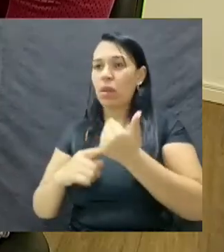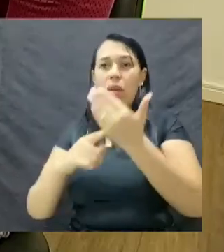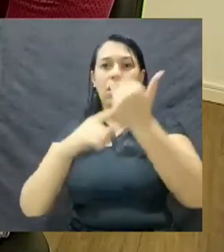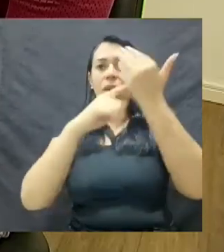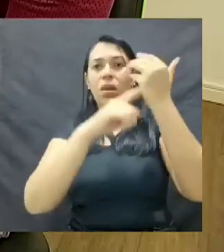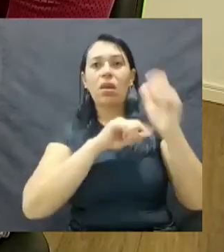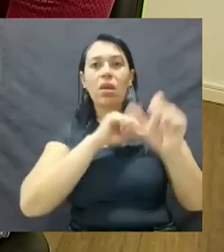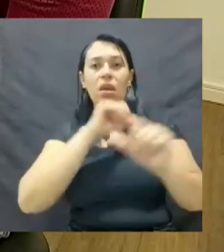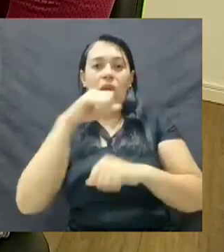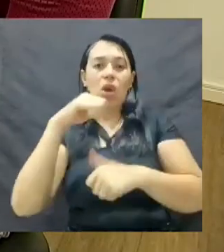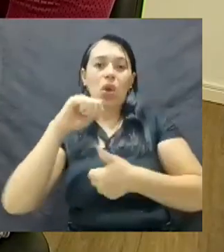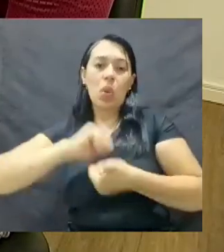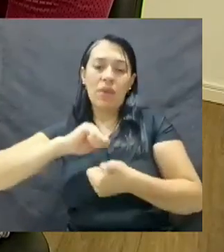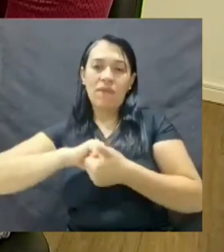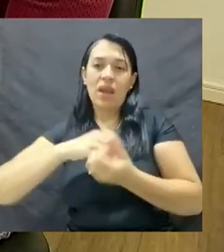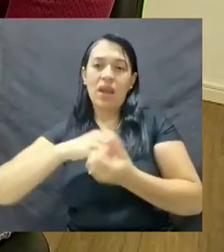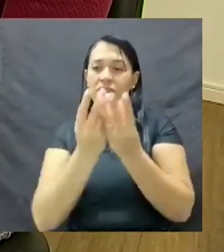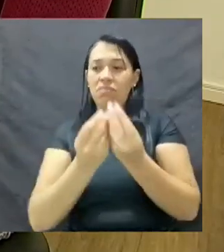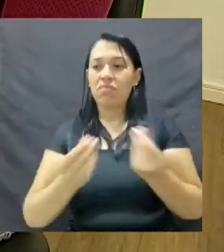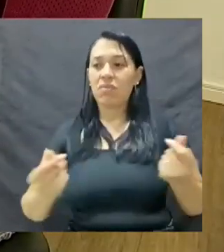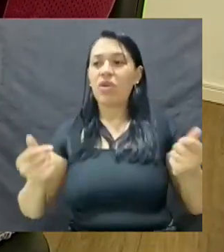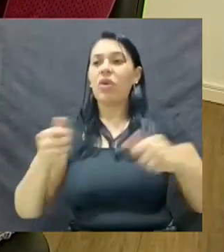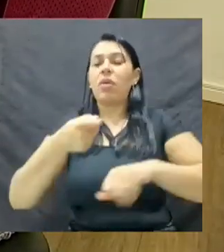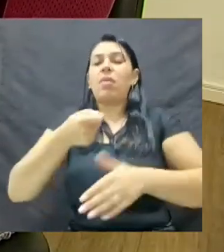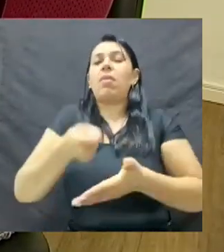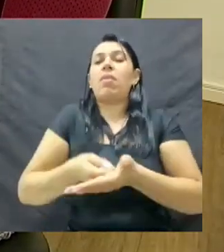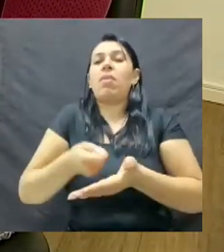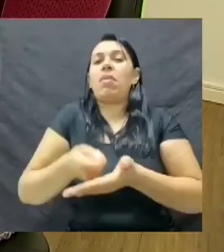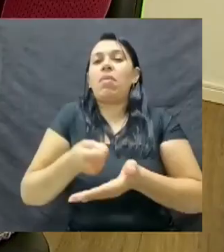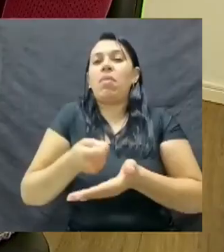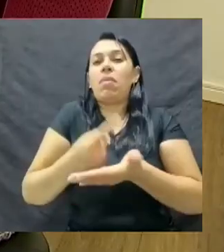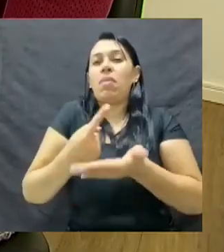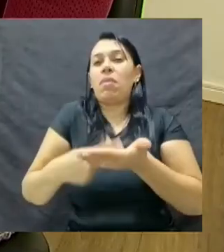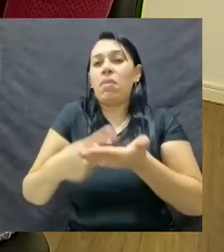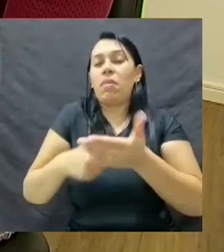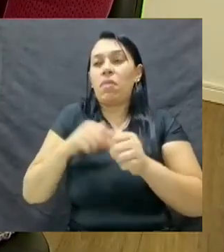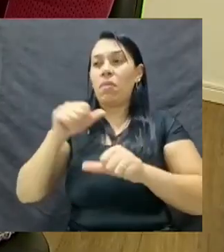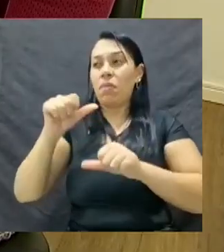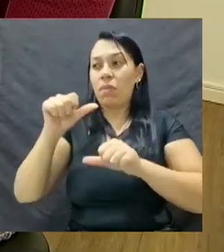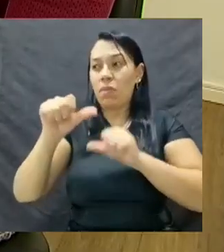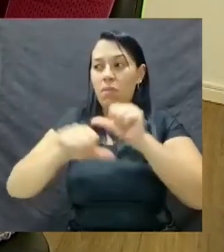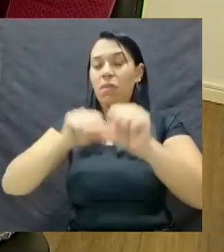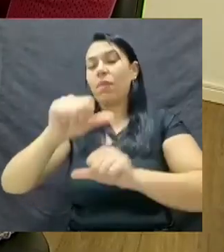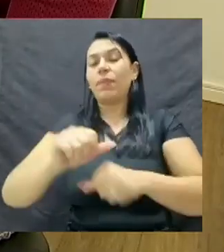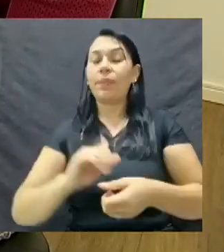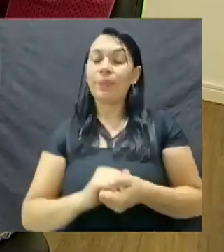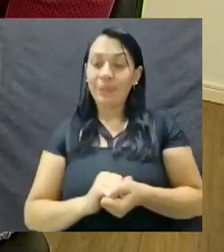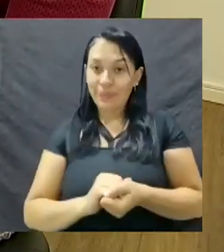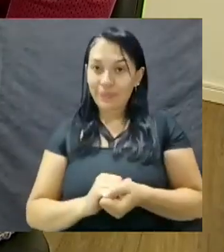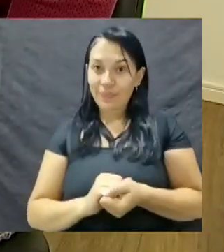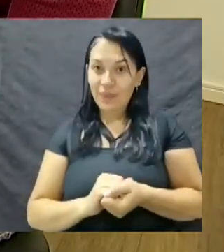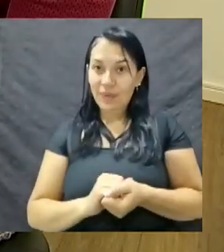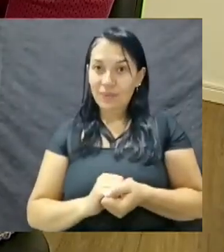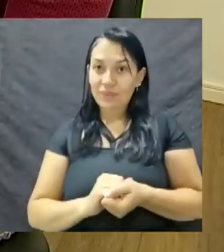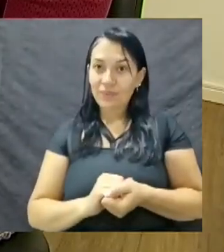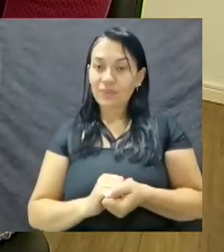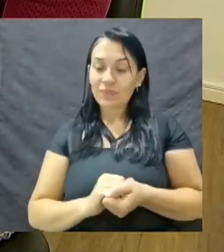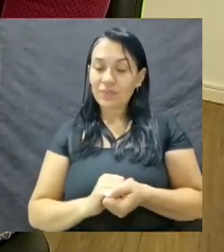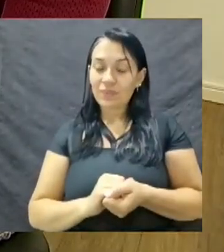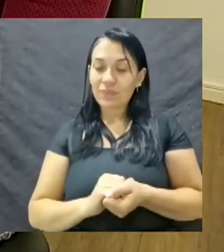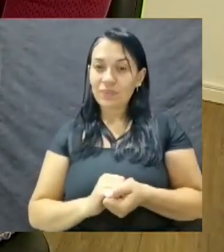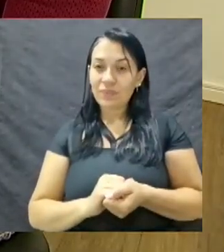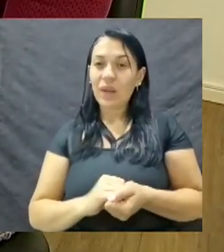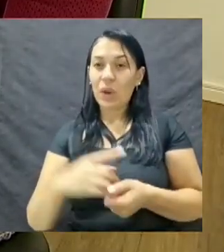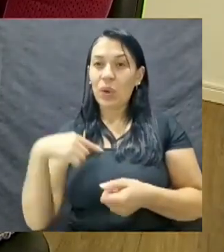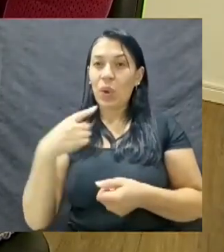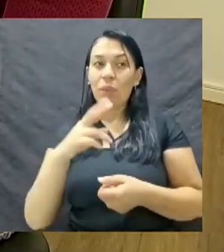gestão comprometida, de acompanhamento do processo. Então, isso tudo traz o resultado. Então, não tem como